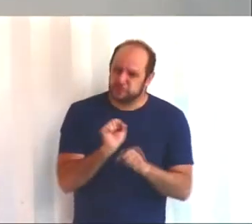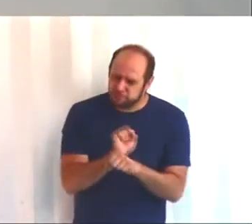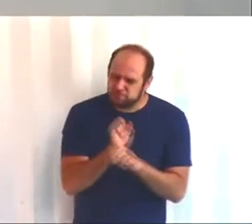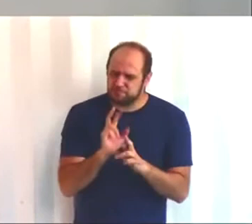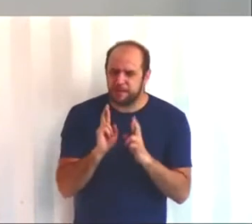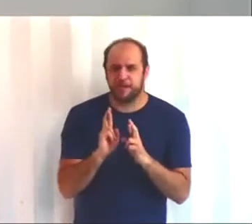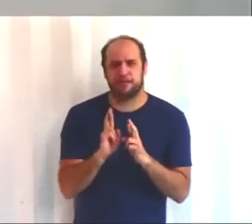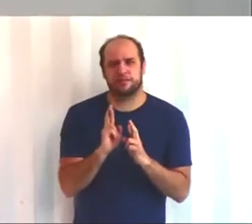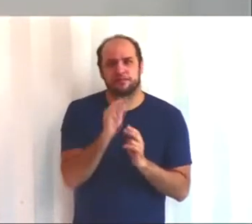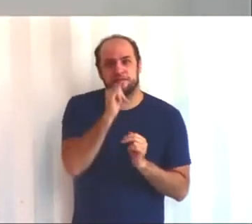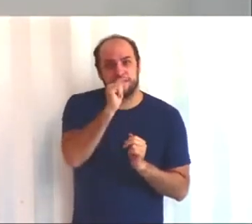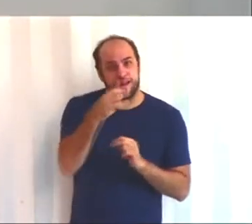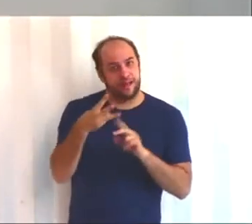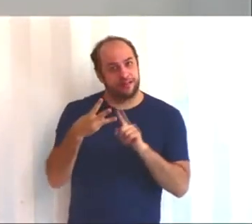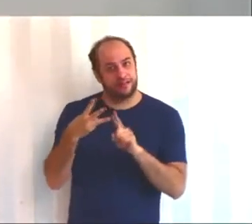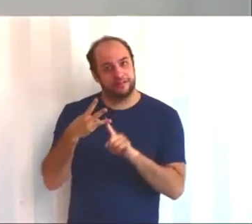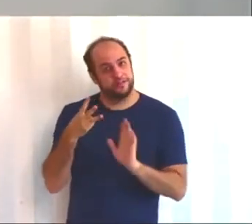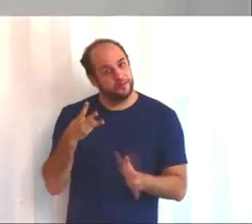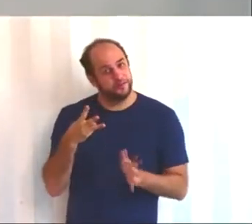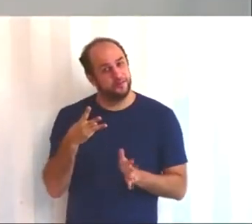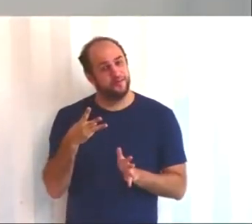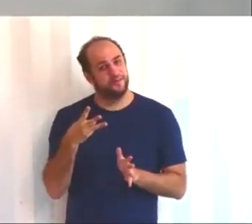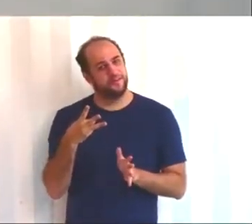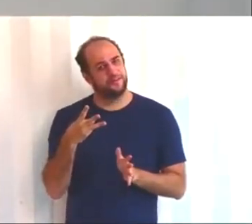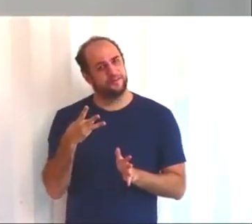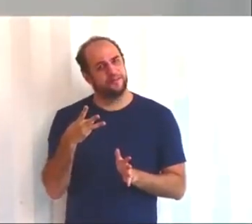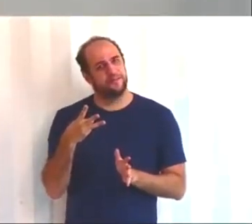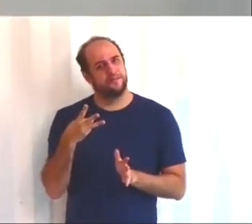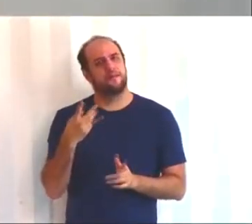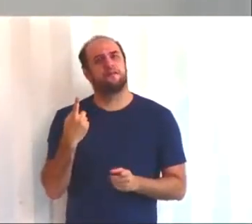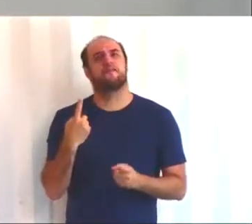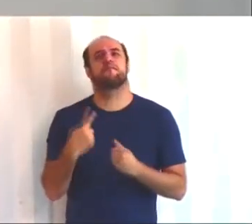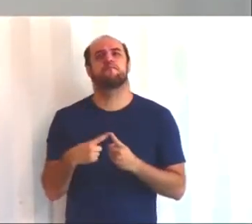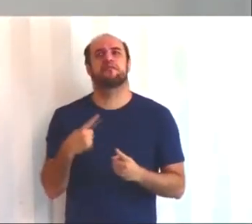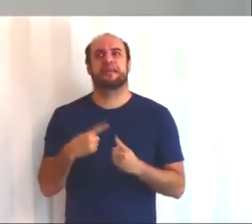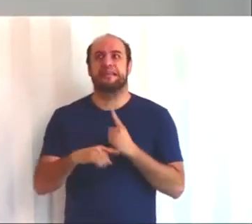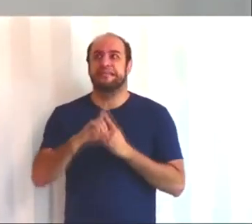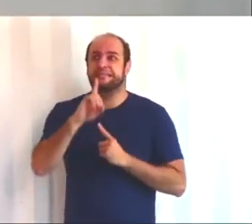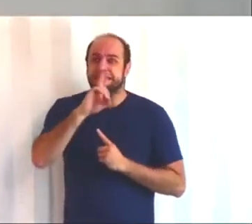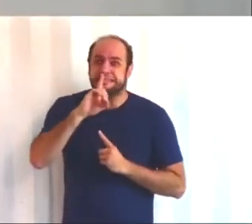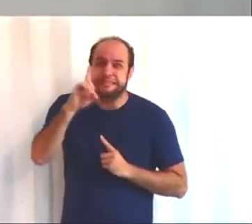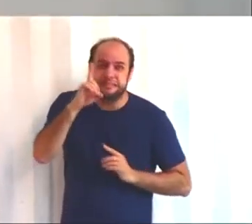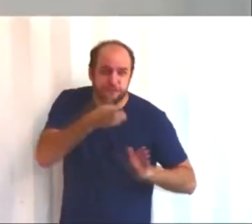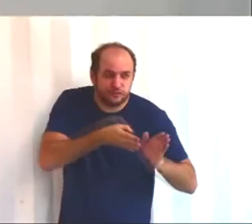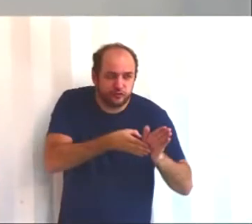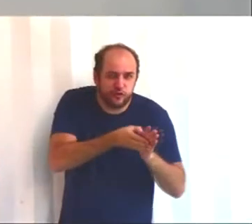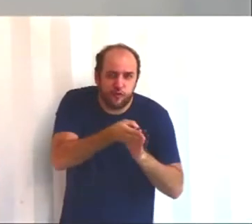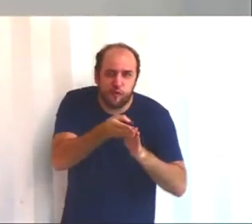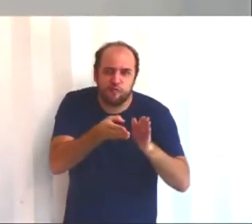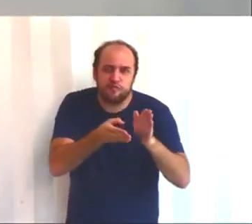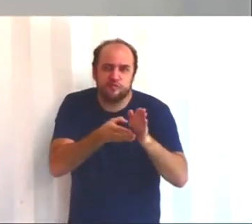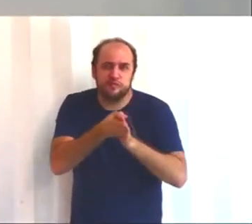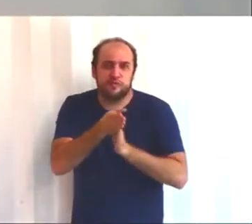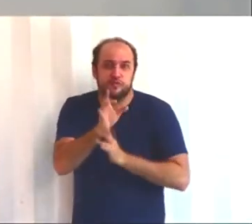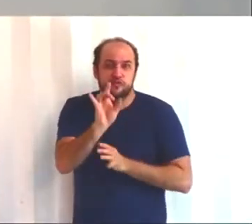falar a segunda parte, a terceira parte. Porque o consolo de Deus vem para estes só.